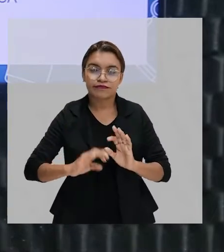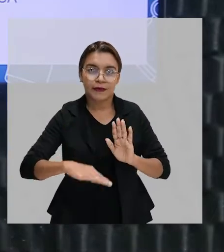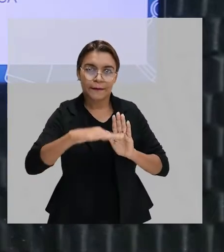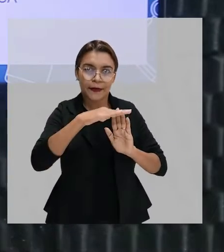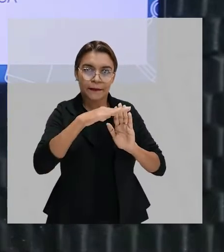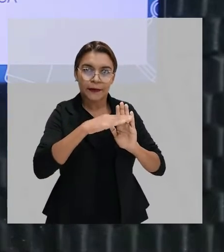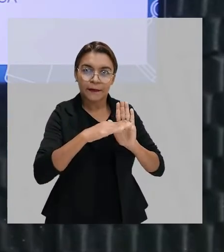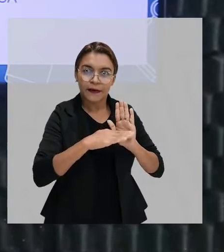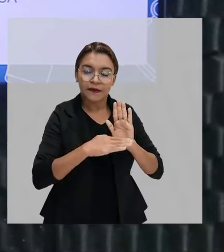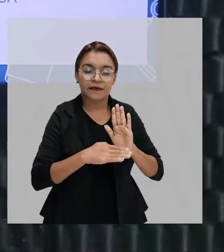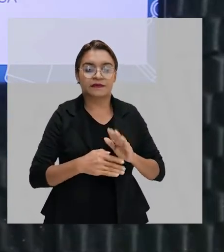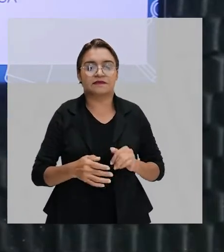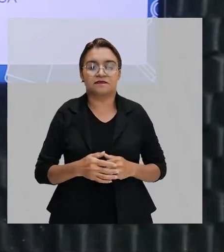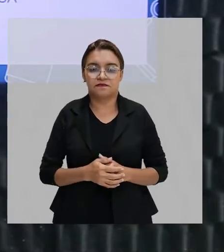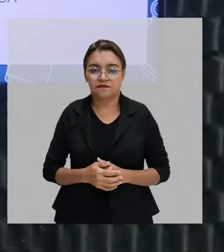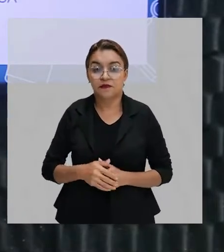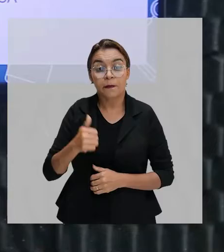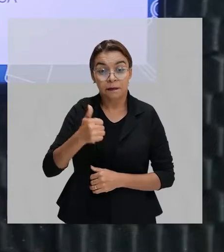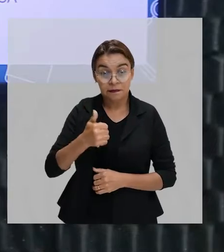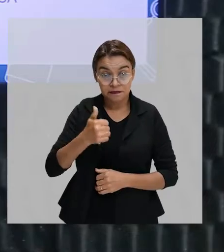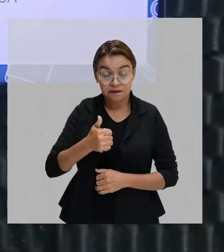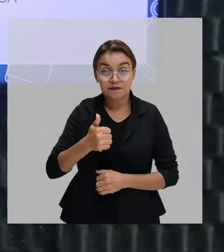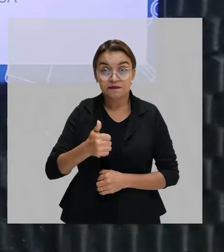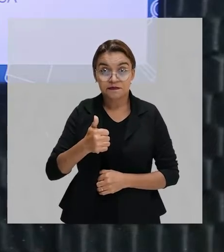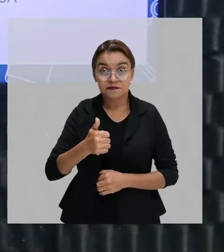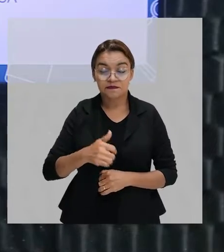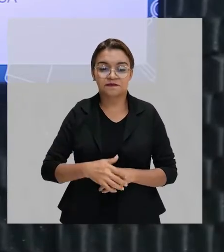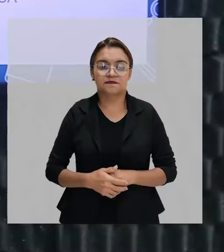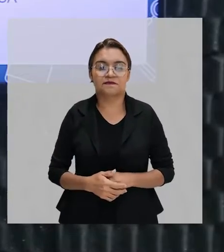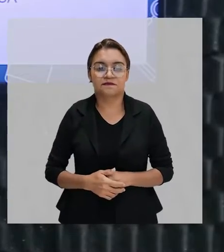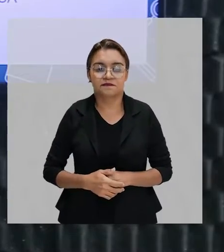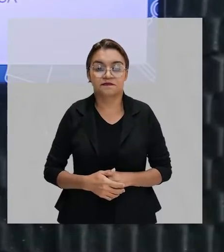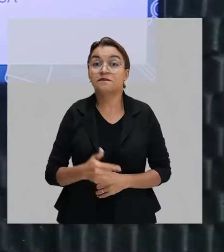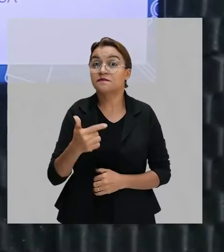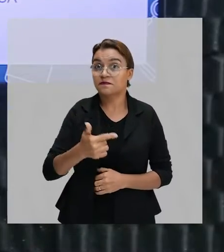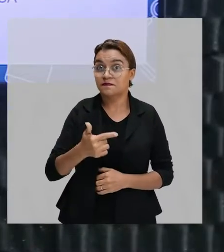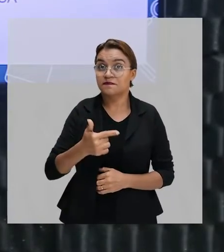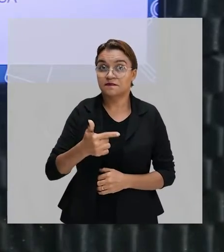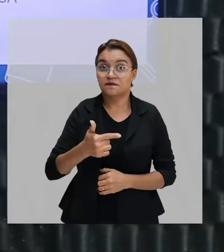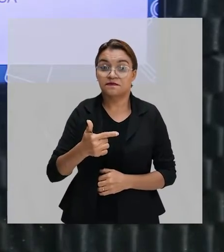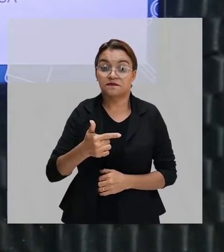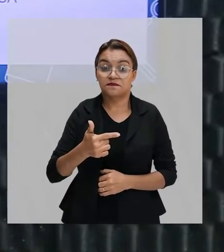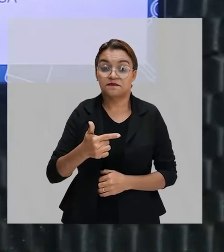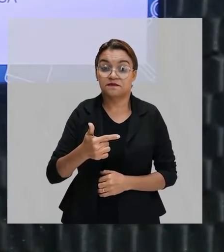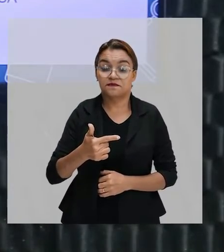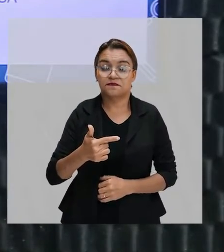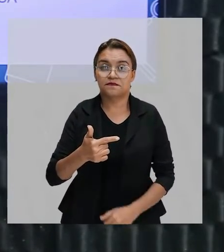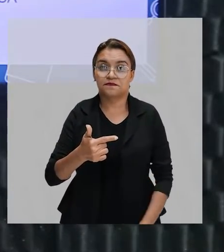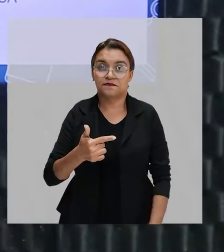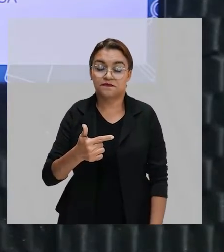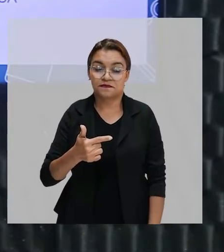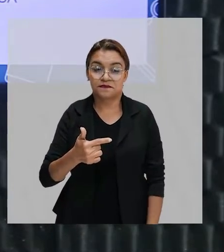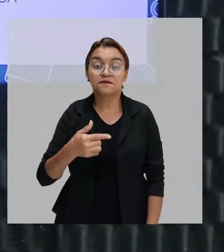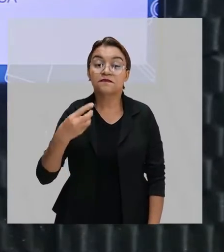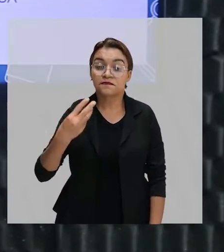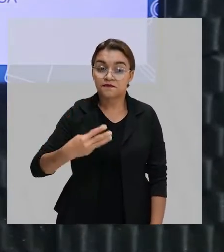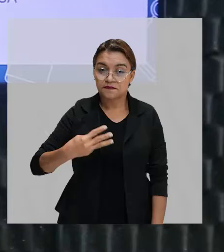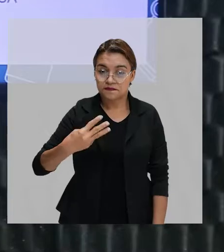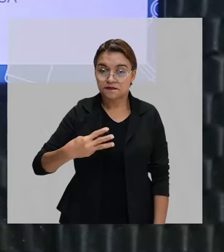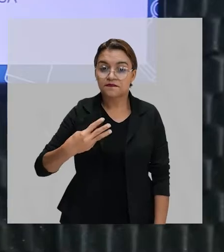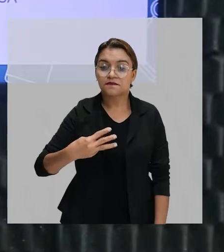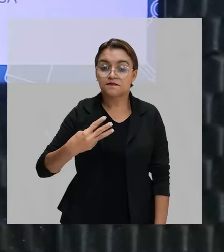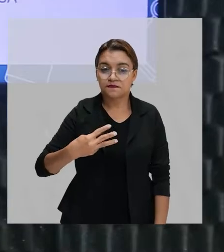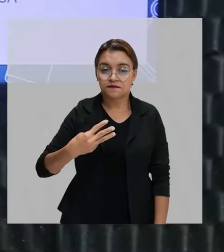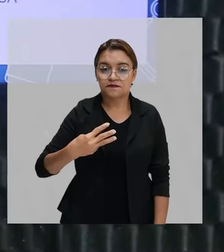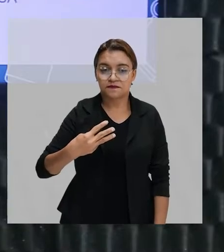eu vou falar para vocês a origem das lutas a origem da arte marcial com as